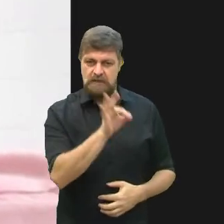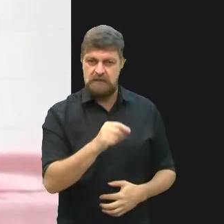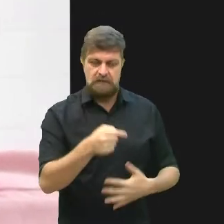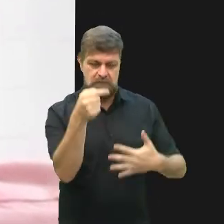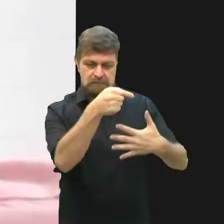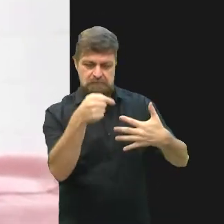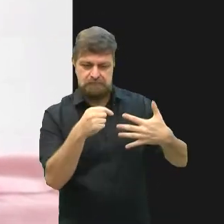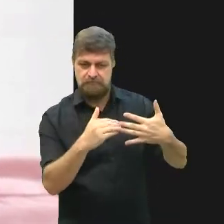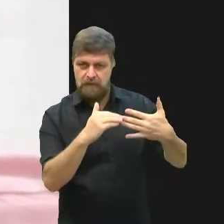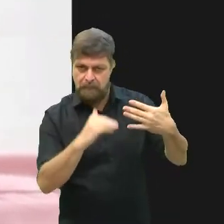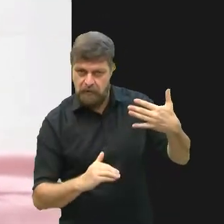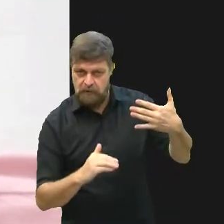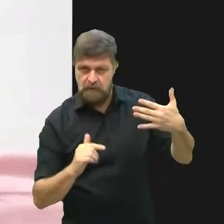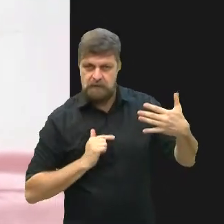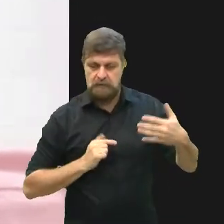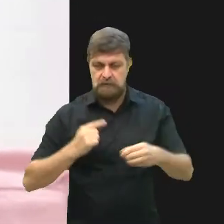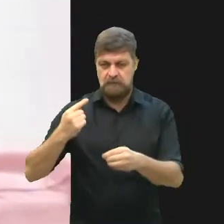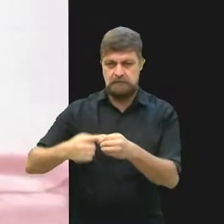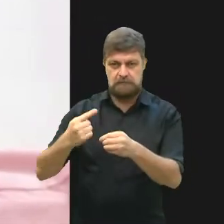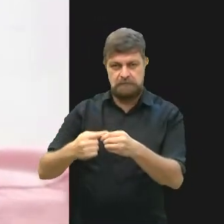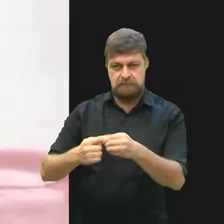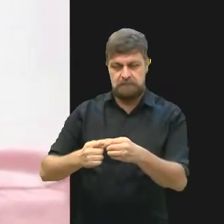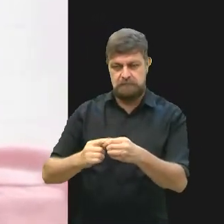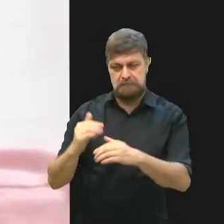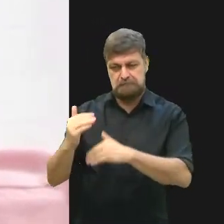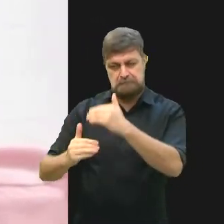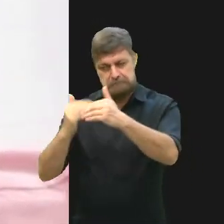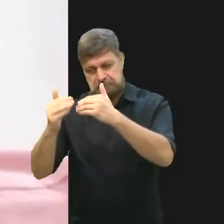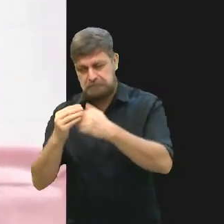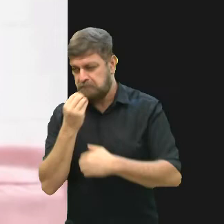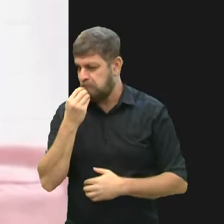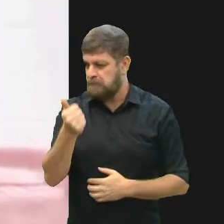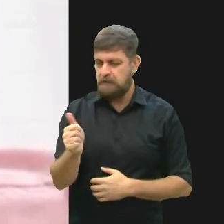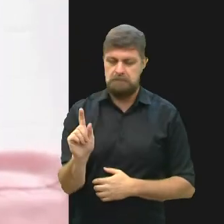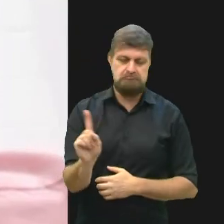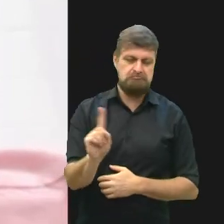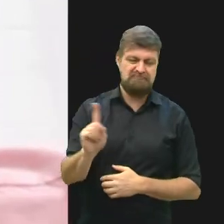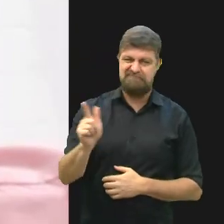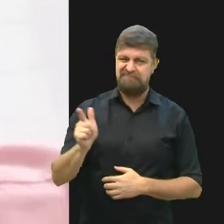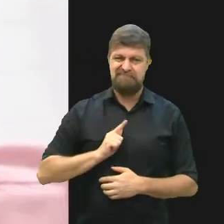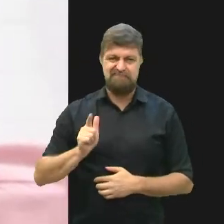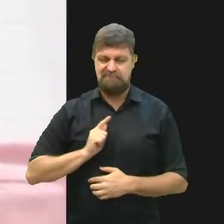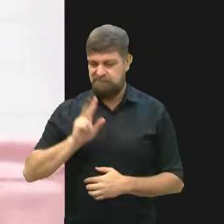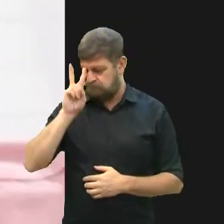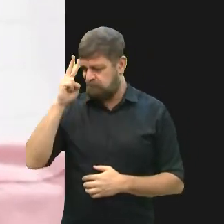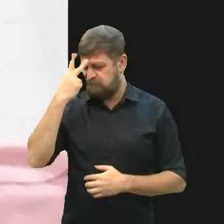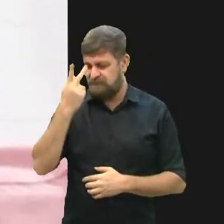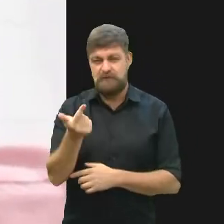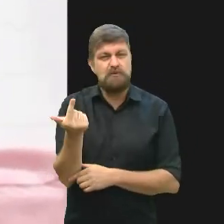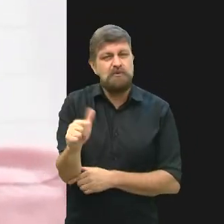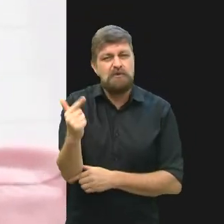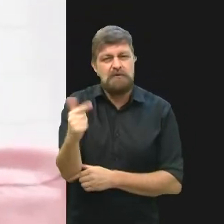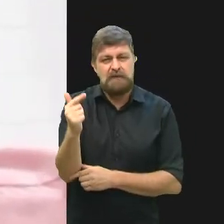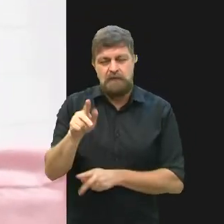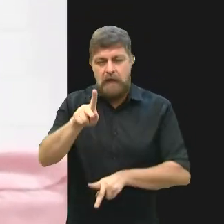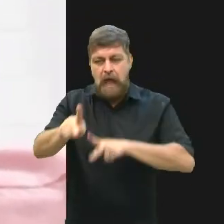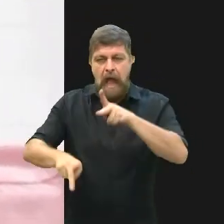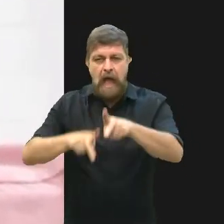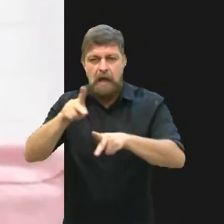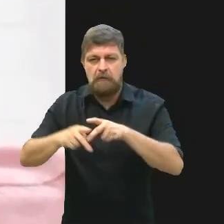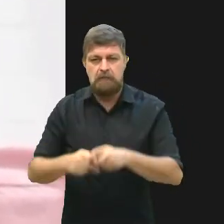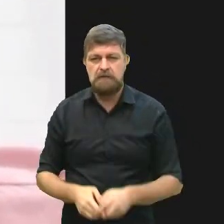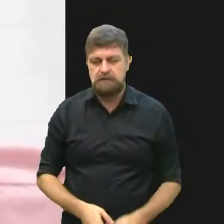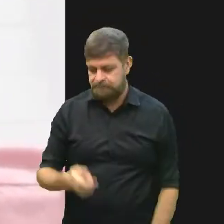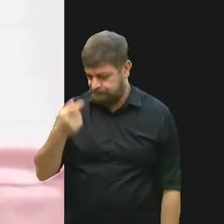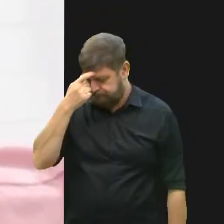indicadores. Em outras não evoluiu bem. Existem outras cidades que não teve essa evolução toda, porque não teve, a população não